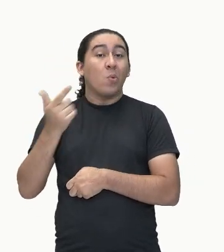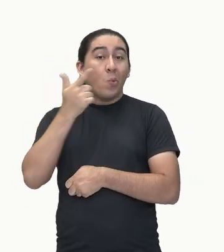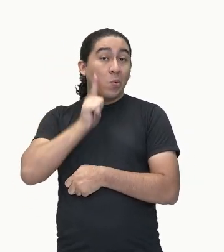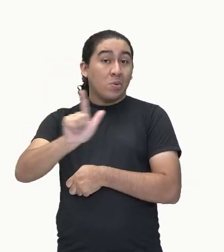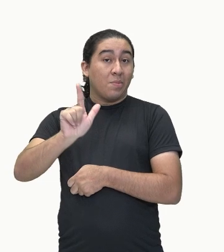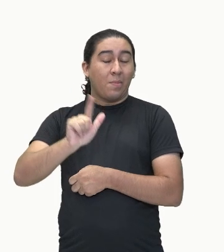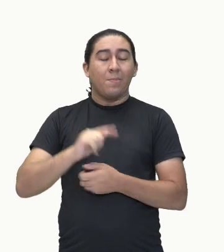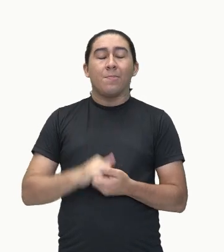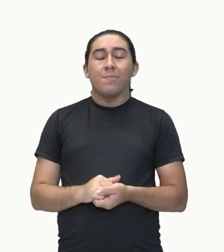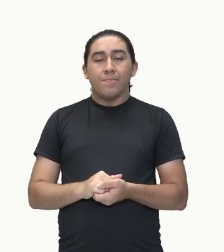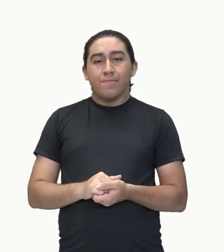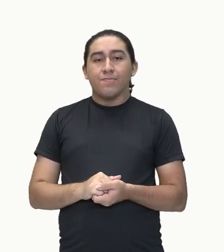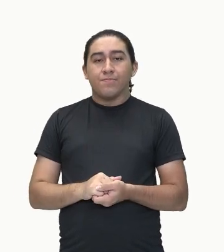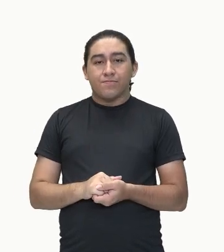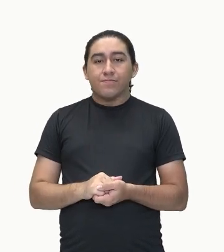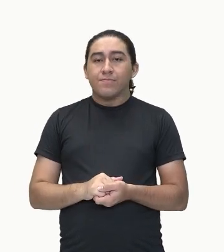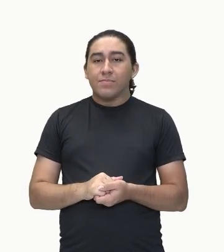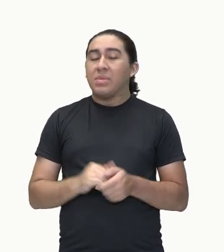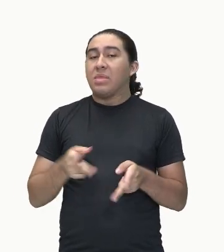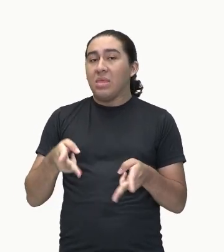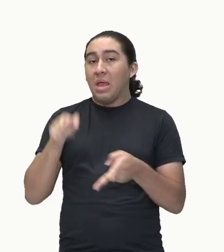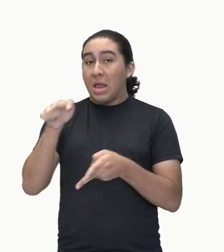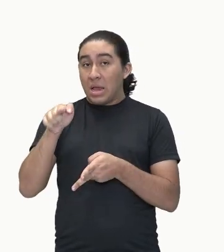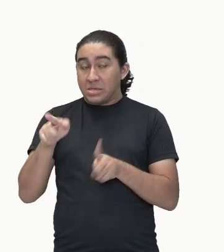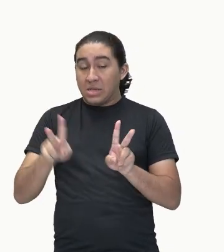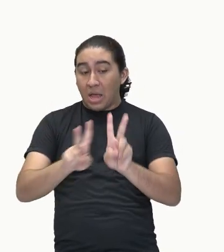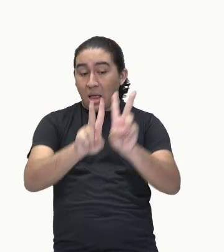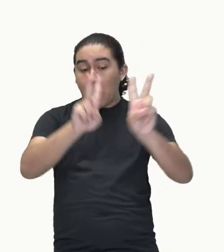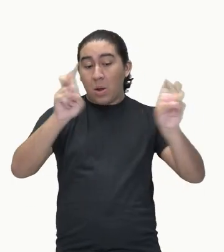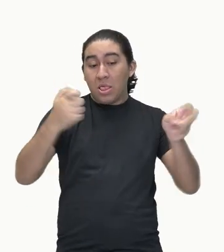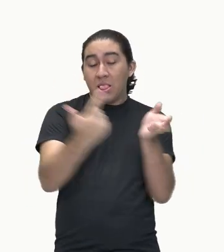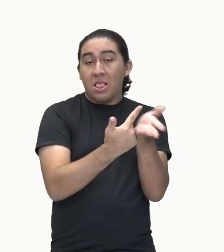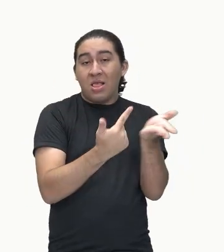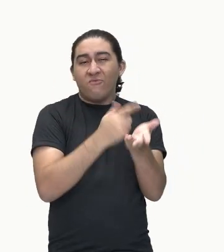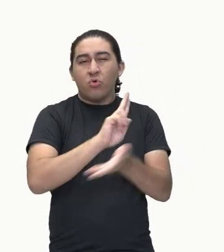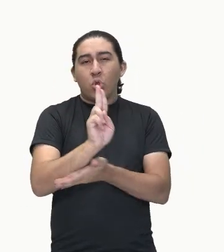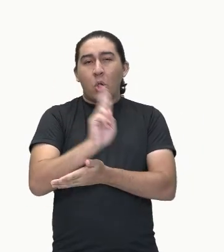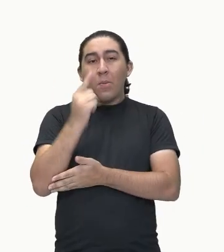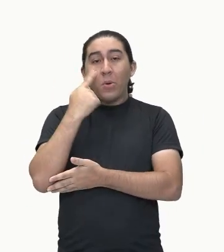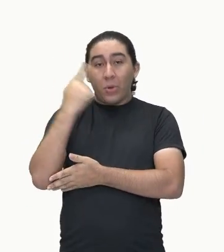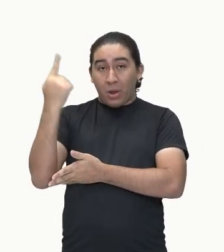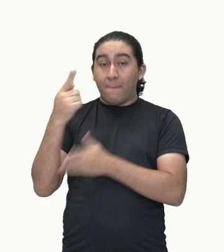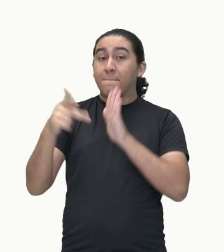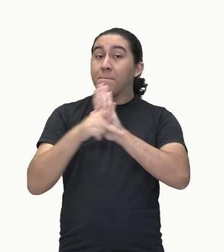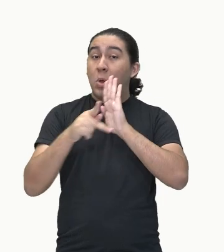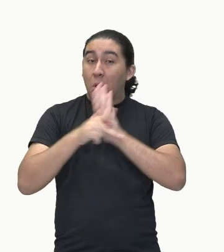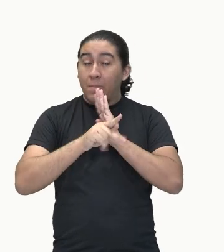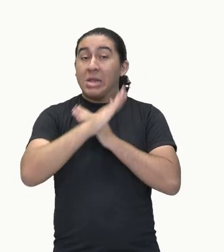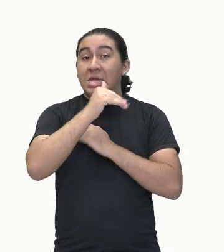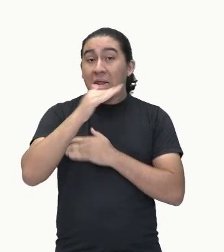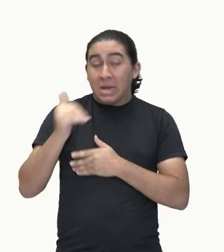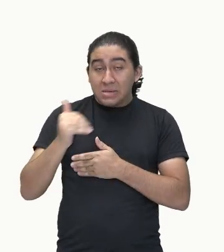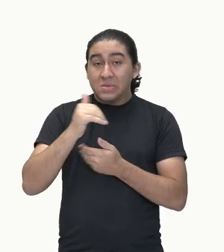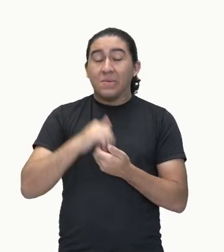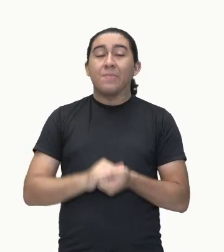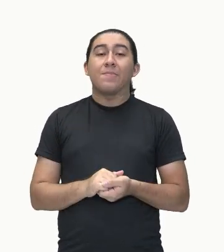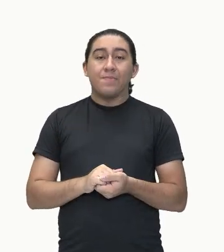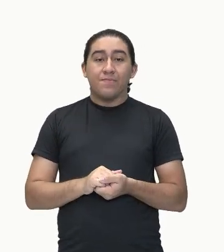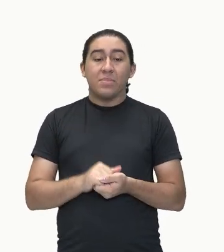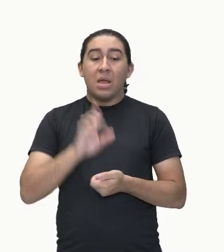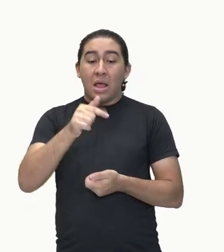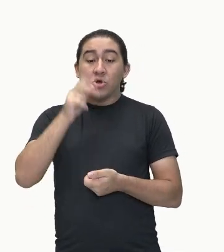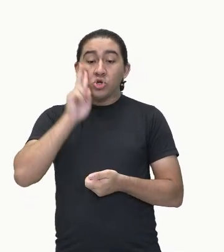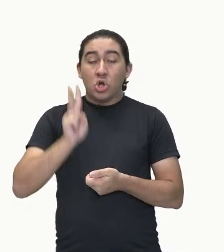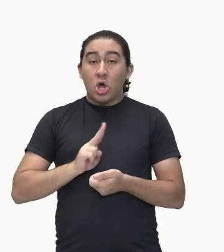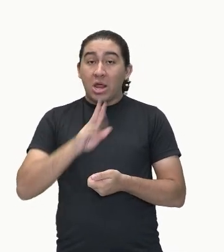percebam que a obra O Sítio do Pica-Pau Amarelo, que é uma obra produzida para crianças, histórias para